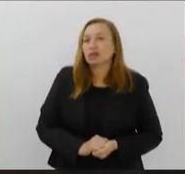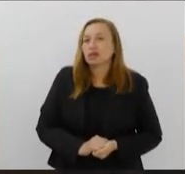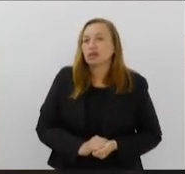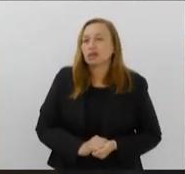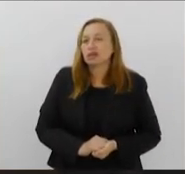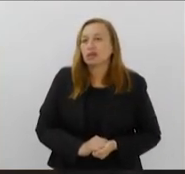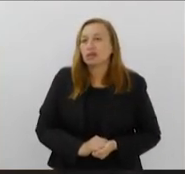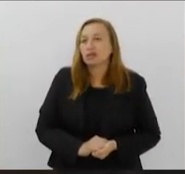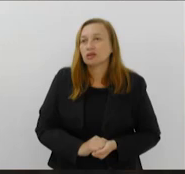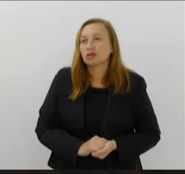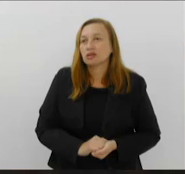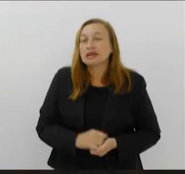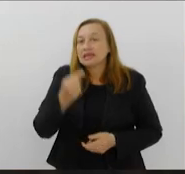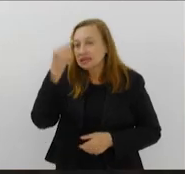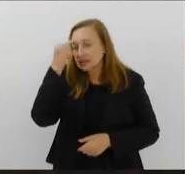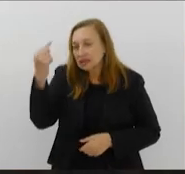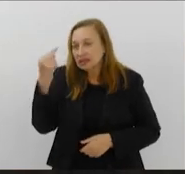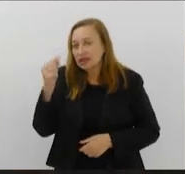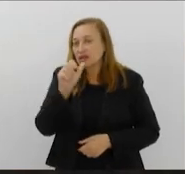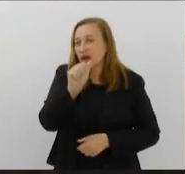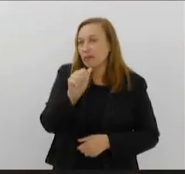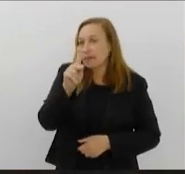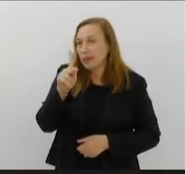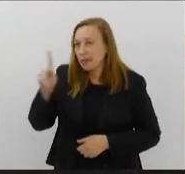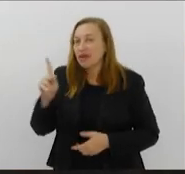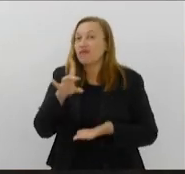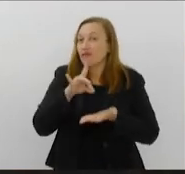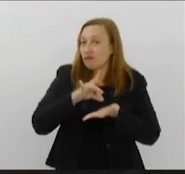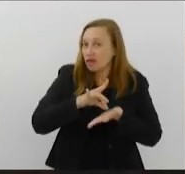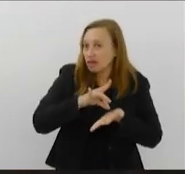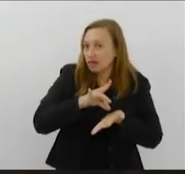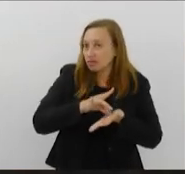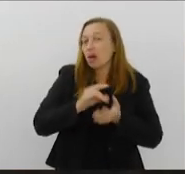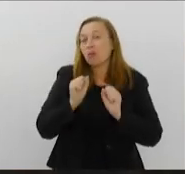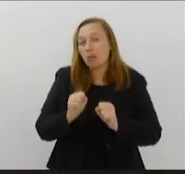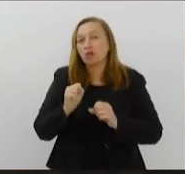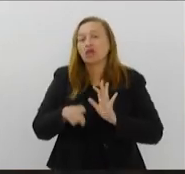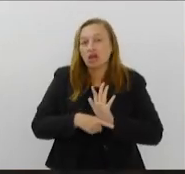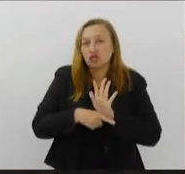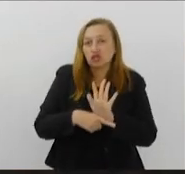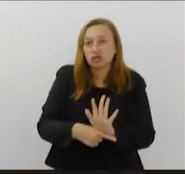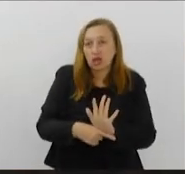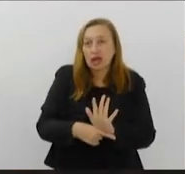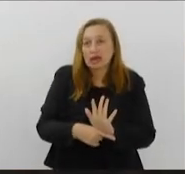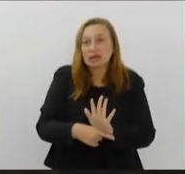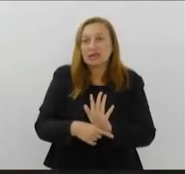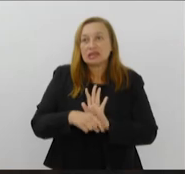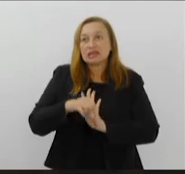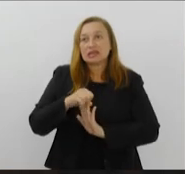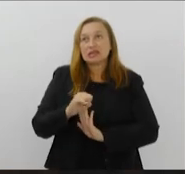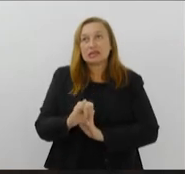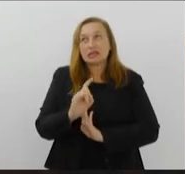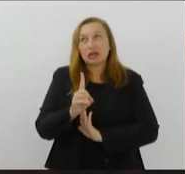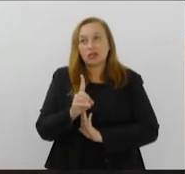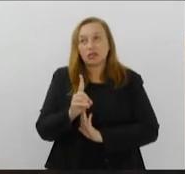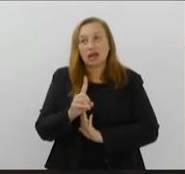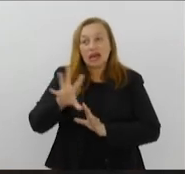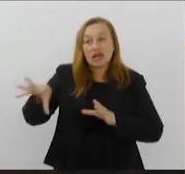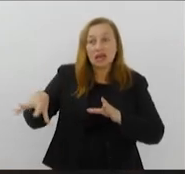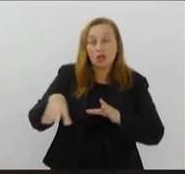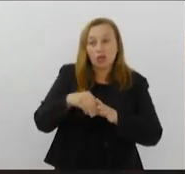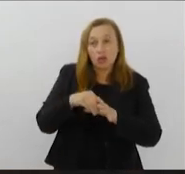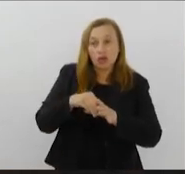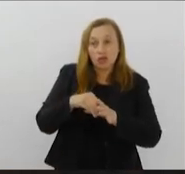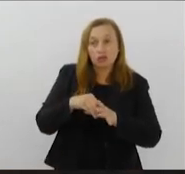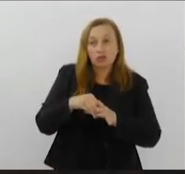E essa ideia do aplicativo, ela realmente pode contribuir. Se não está em tramitação e se não